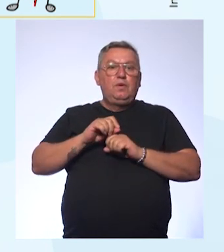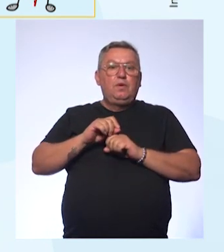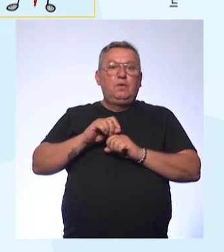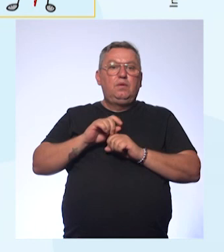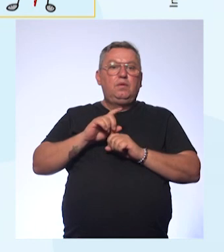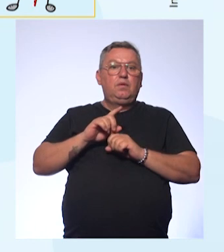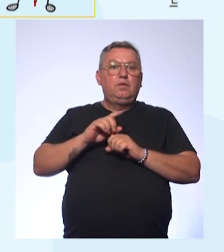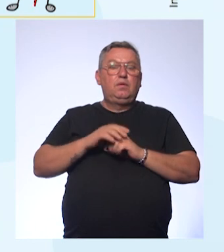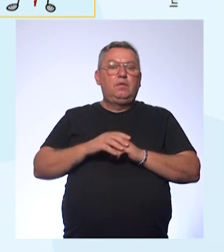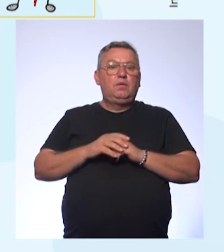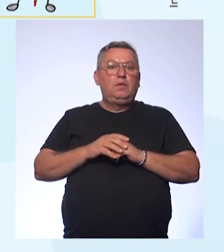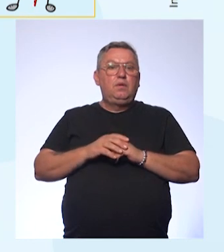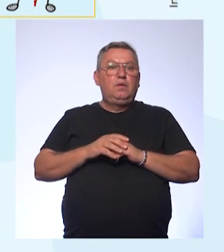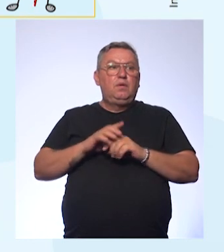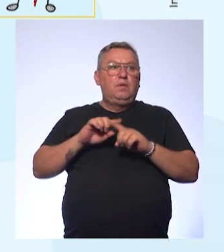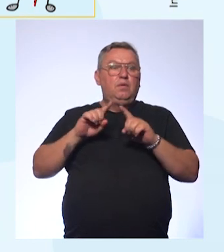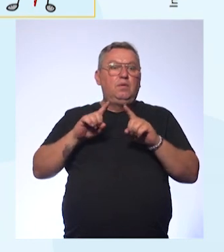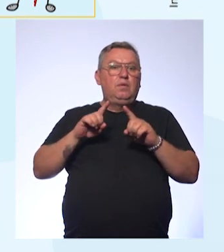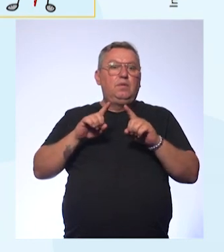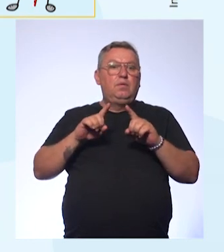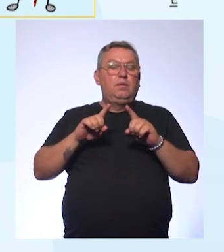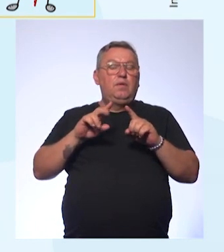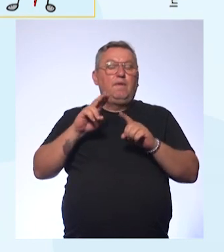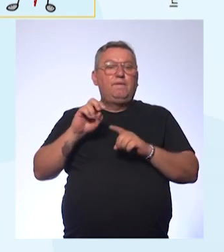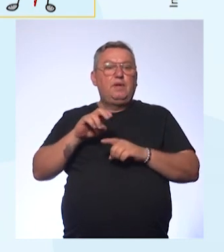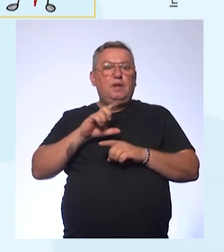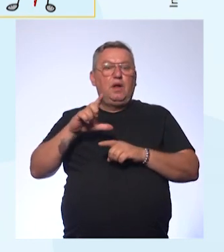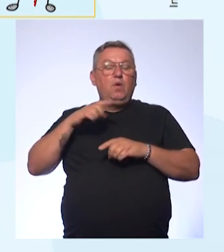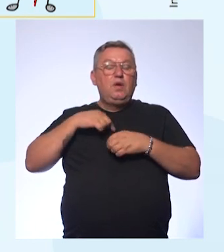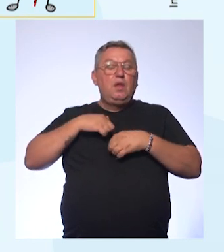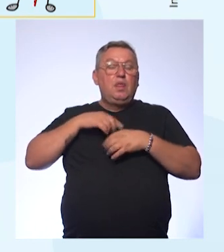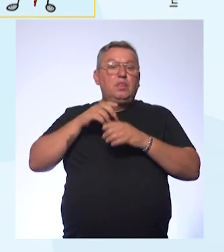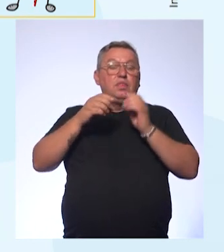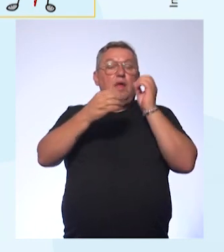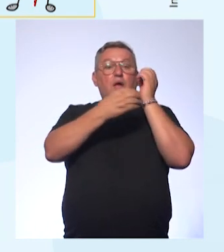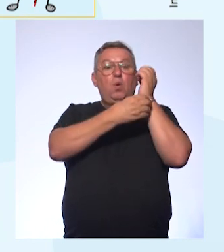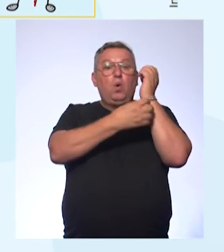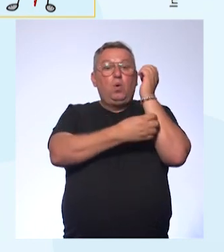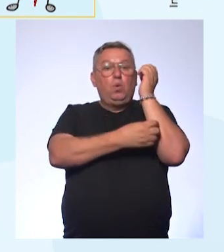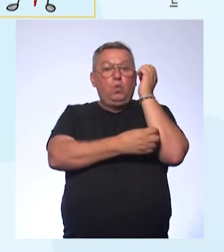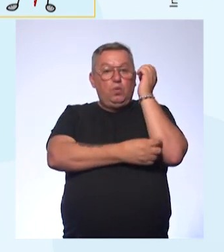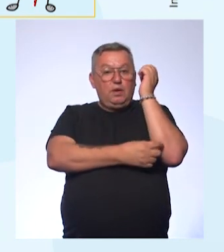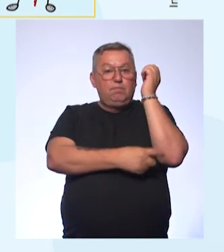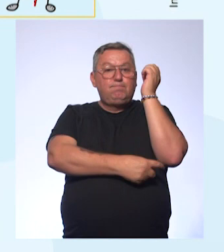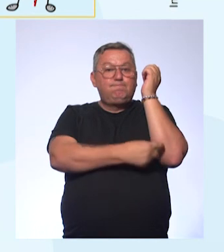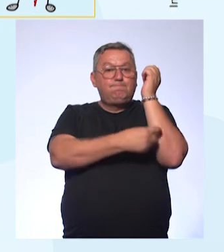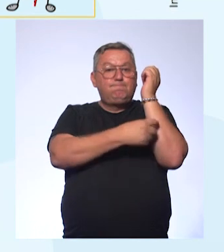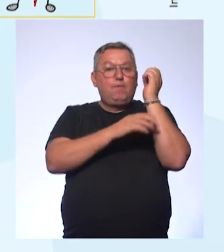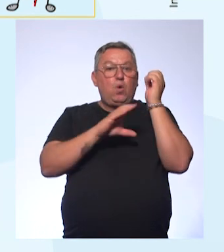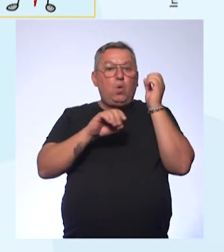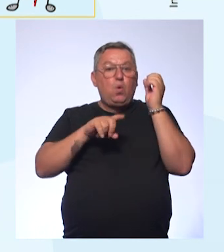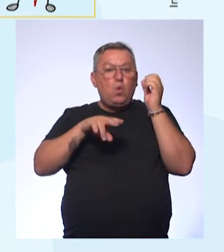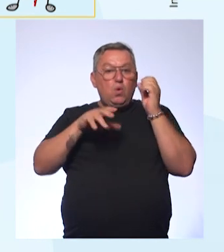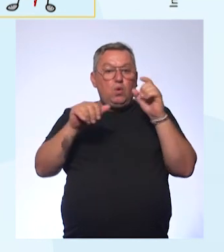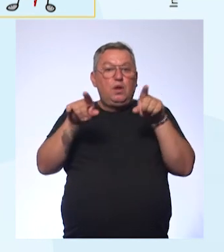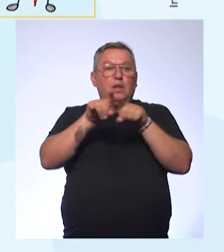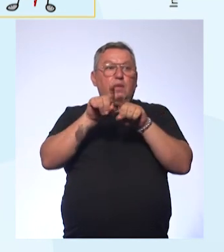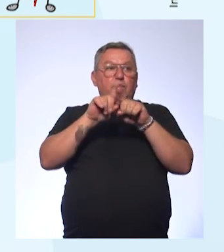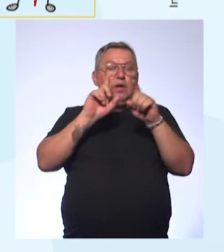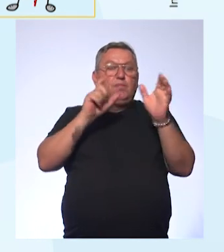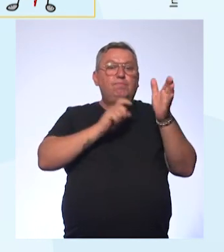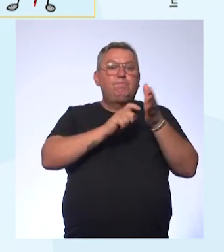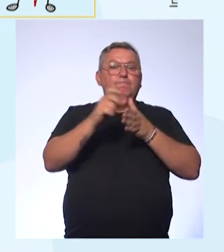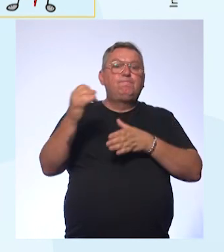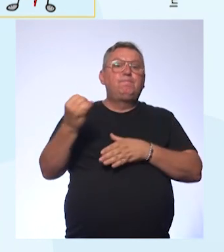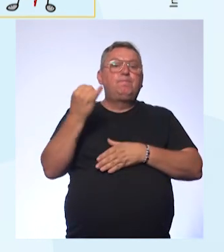e a parte dorsal do indivíduo, tá? Então, são conceitos